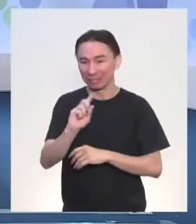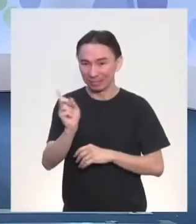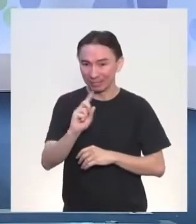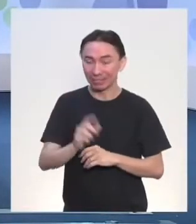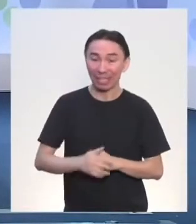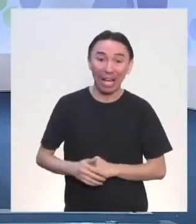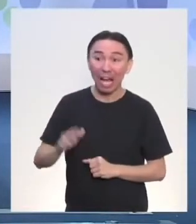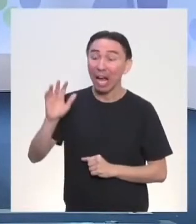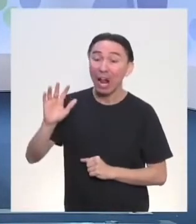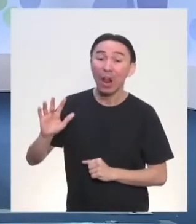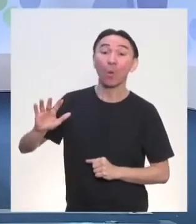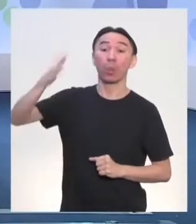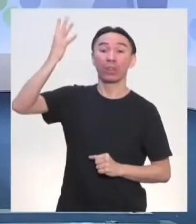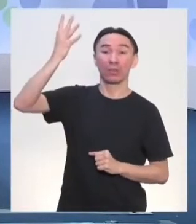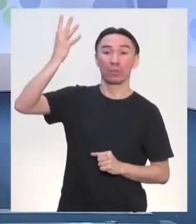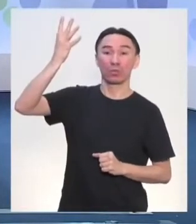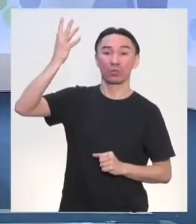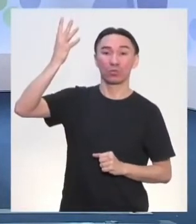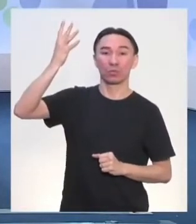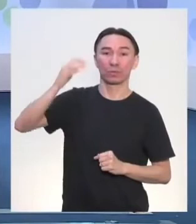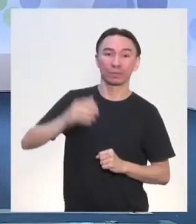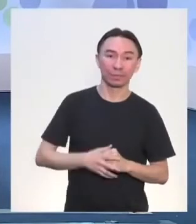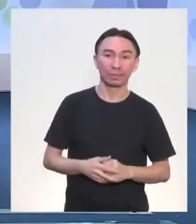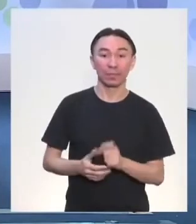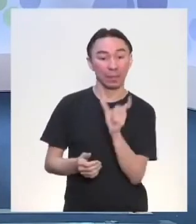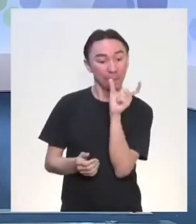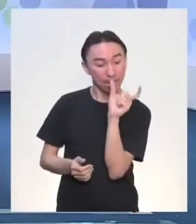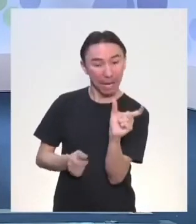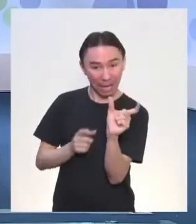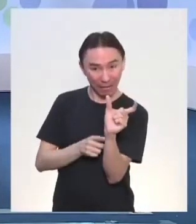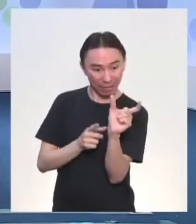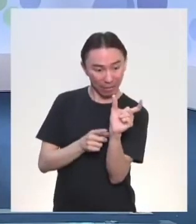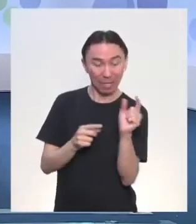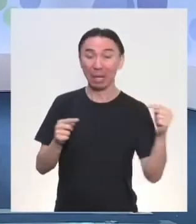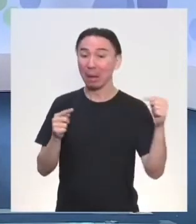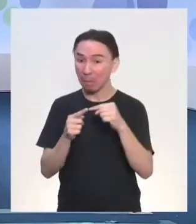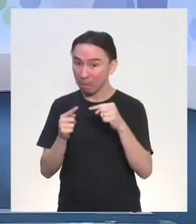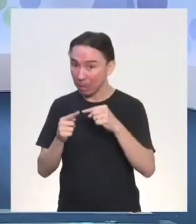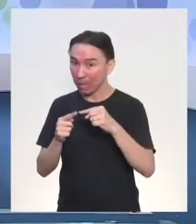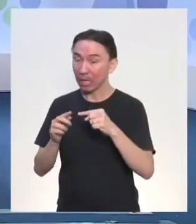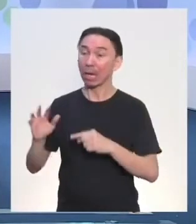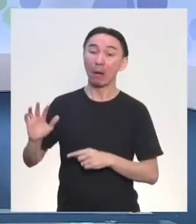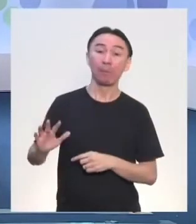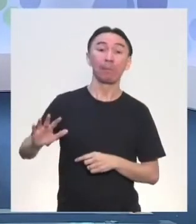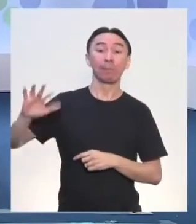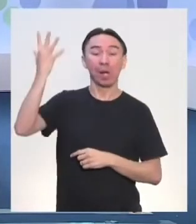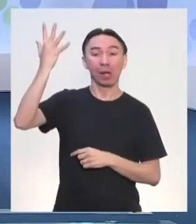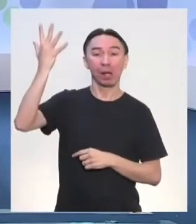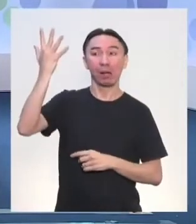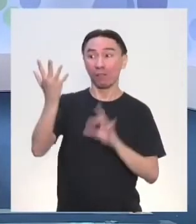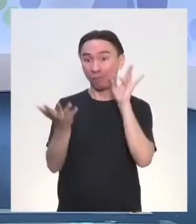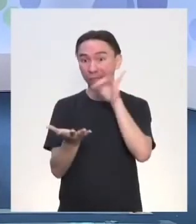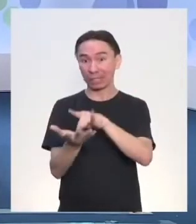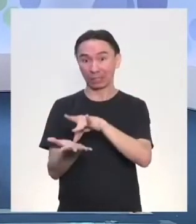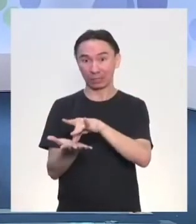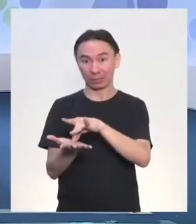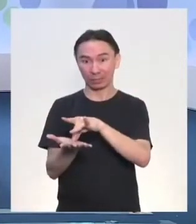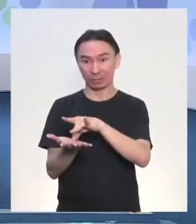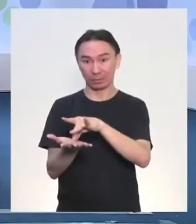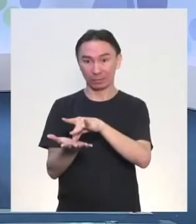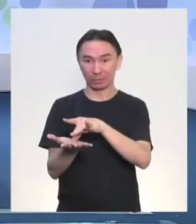aí. Então, é palavra que expressa fato, acontecimento. E não